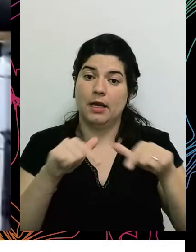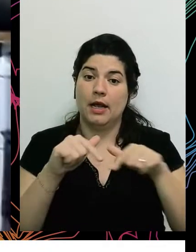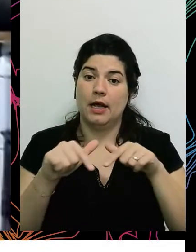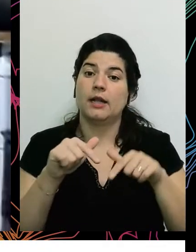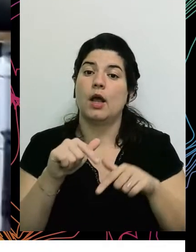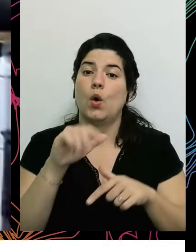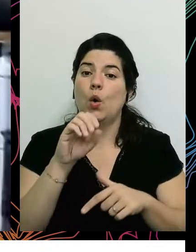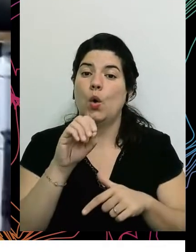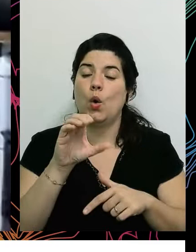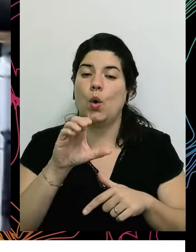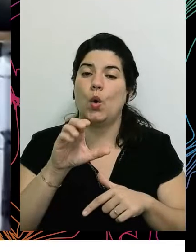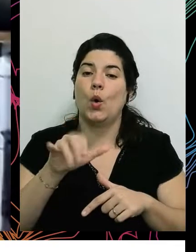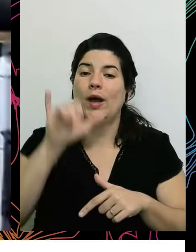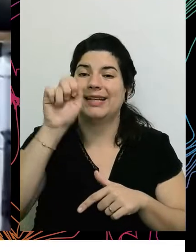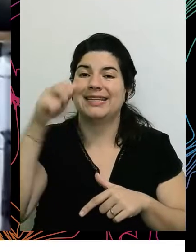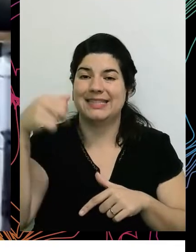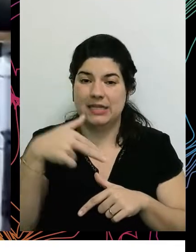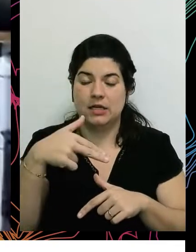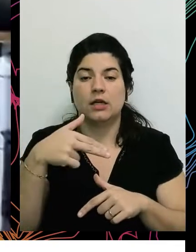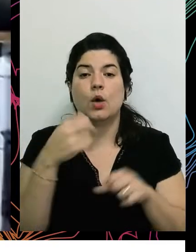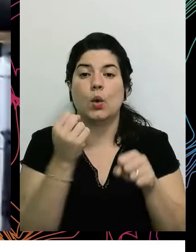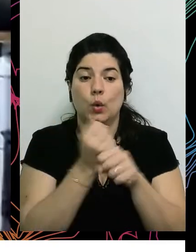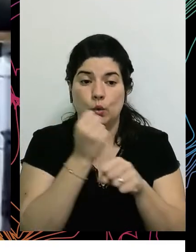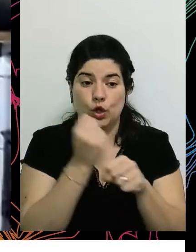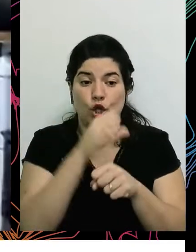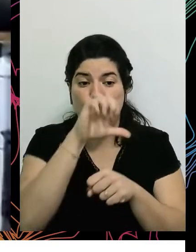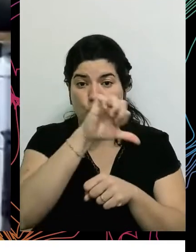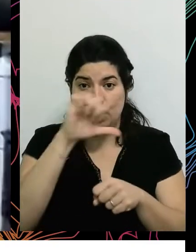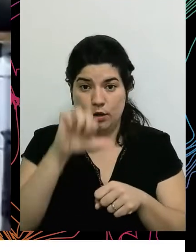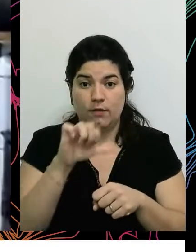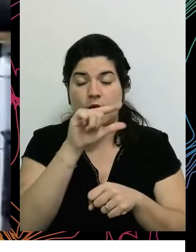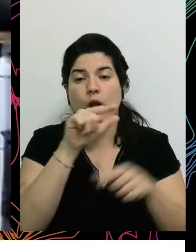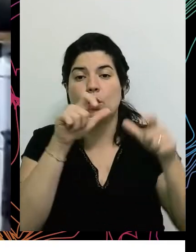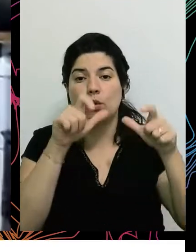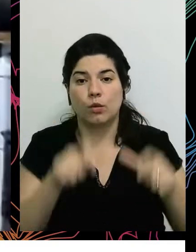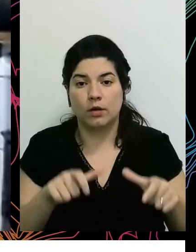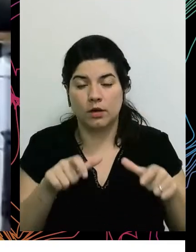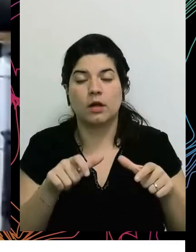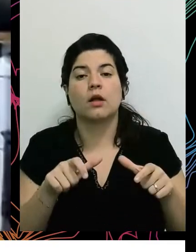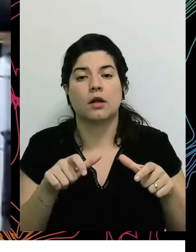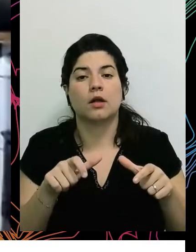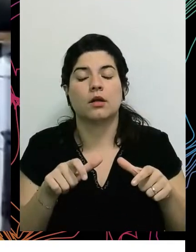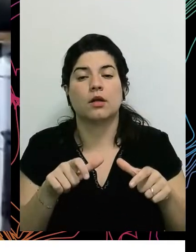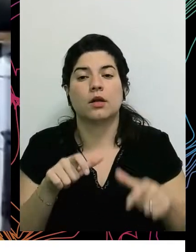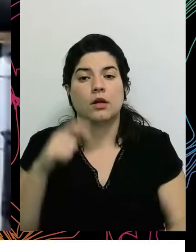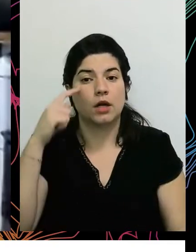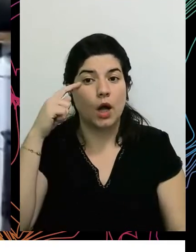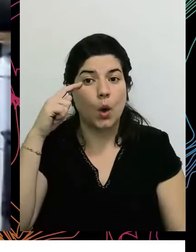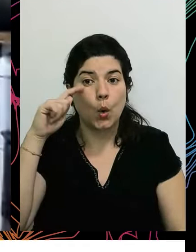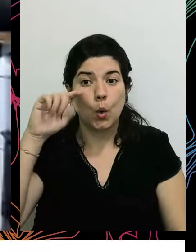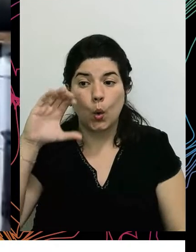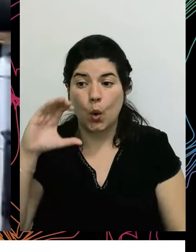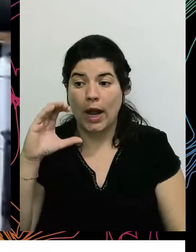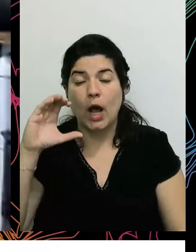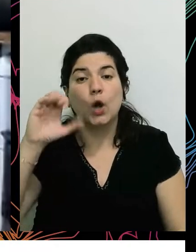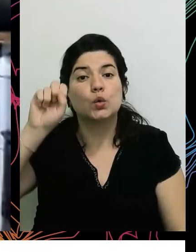na construção da Norb 9, lá no estaleiro da EU, na Coreia do Sul. Né?